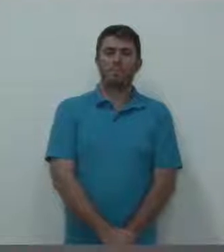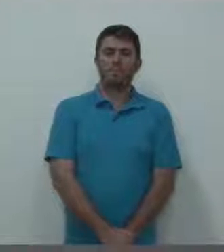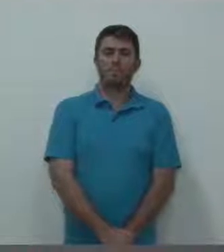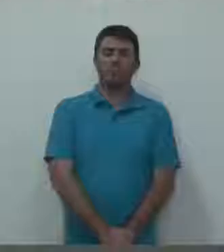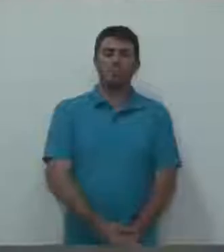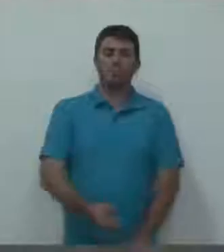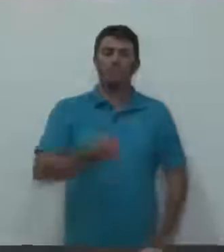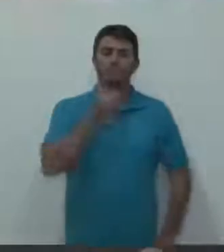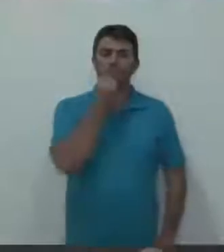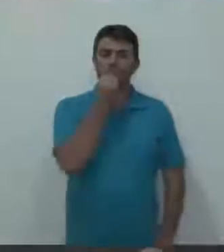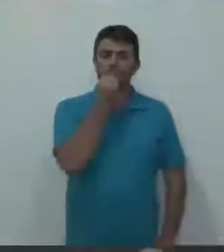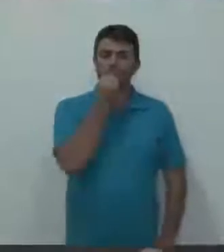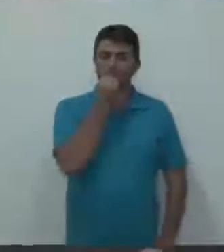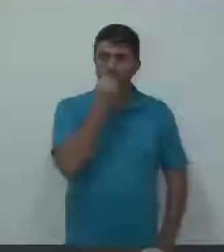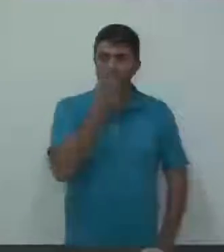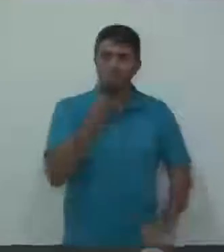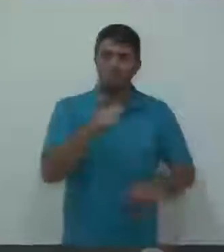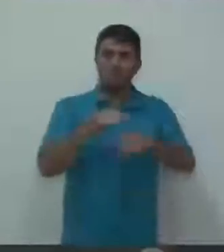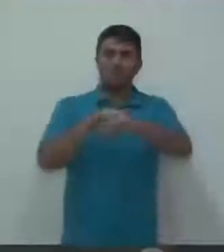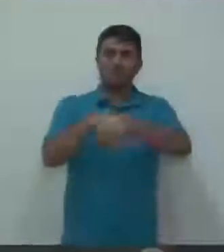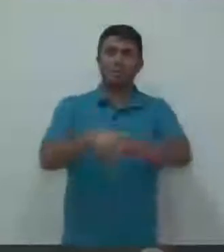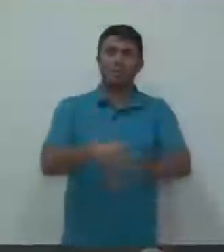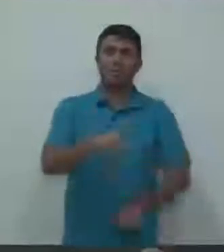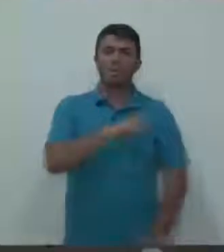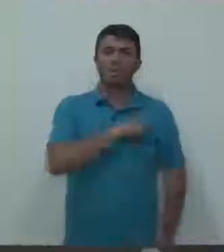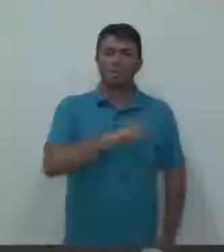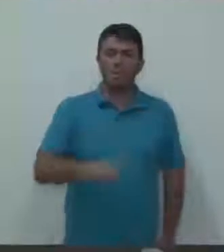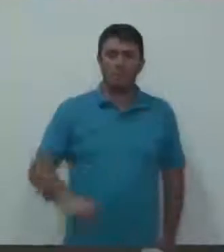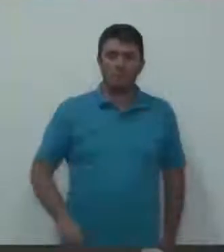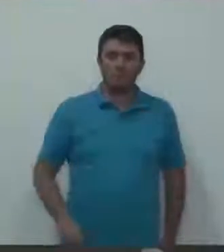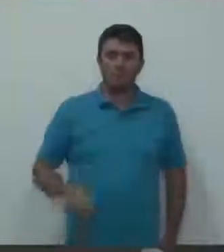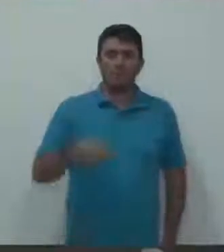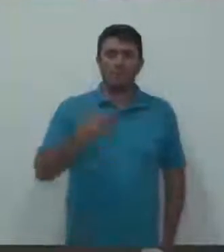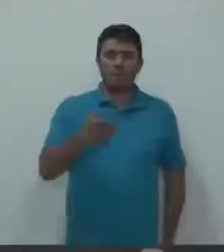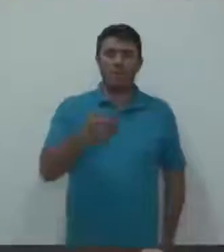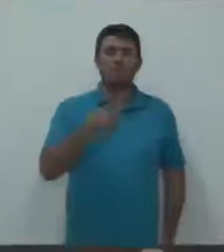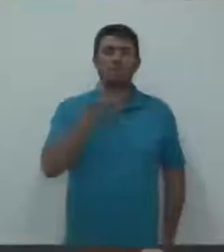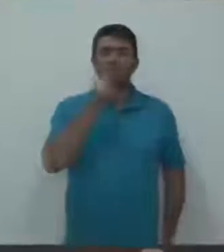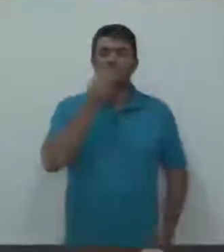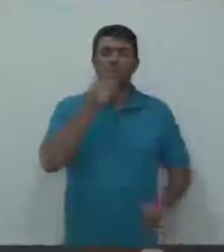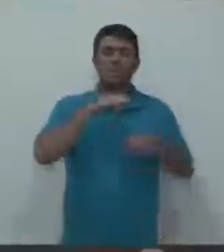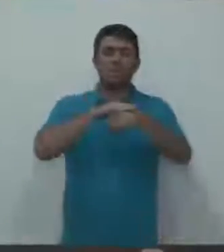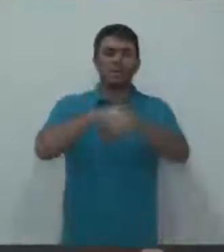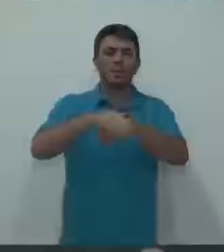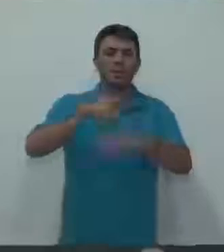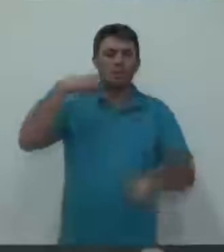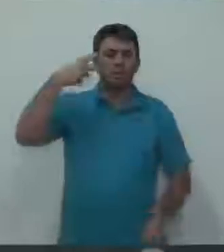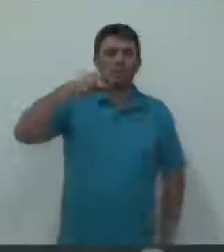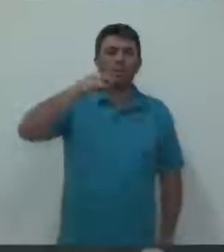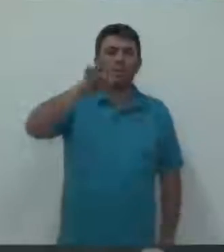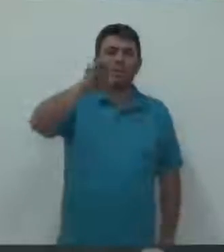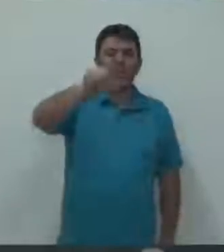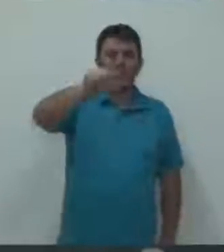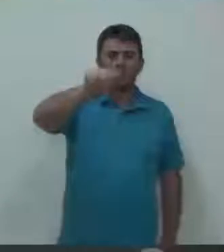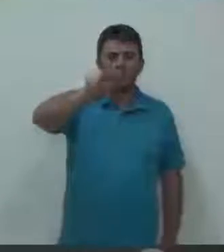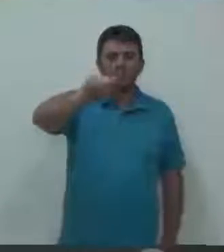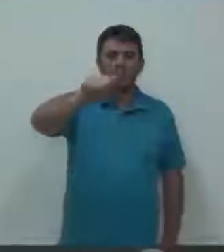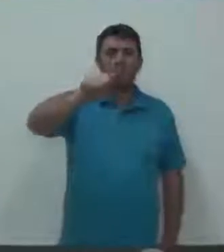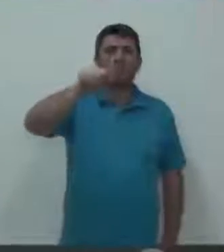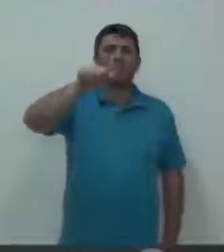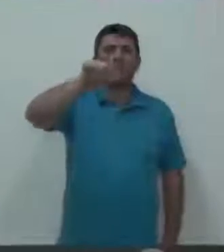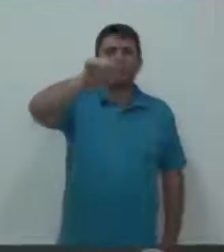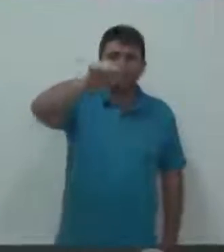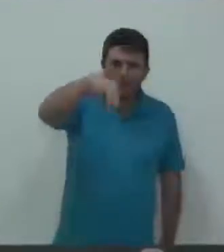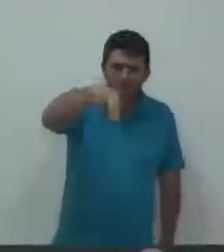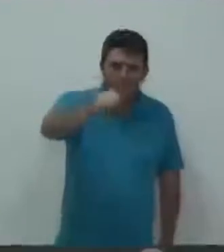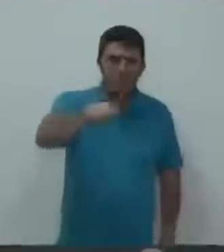Boa noite, mesa diretiva, senhor presidente, vereadora Flávia Ana, público presente. Só para reforçar aí o